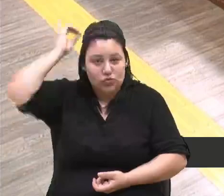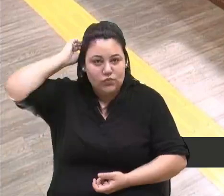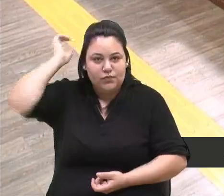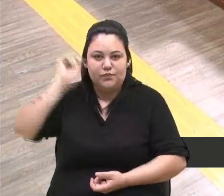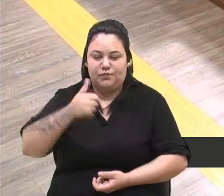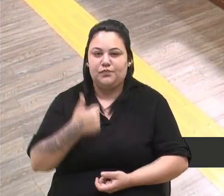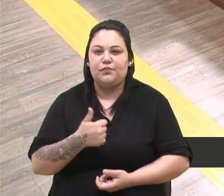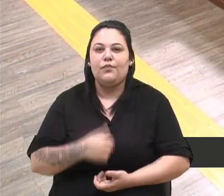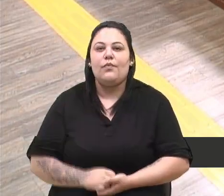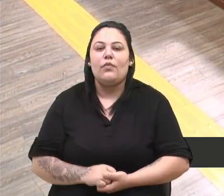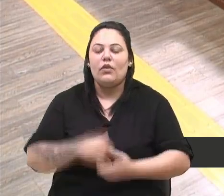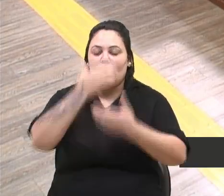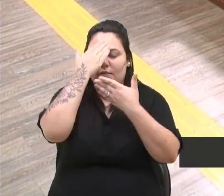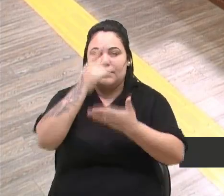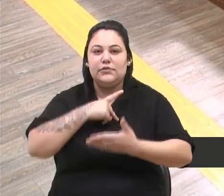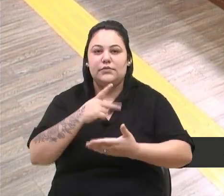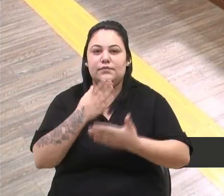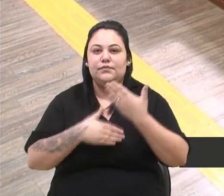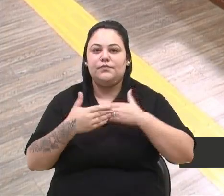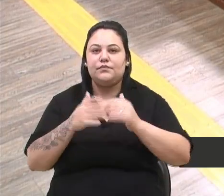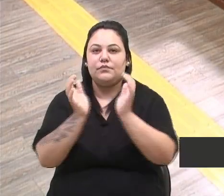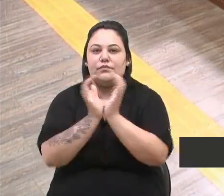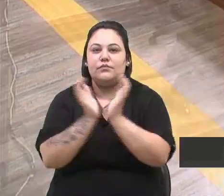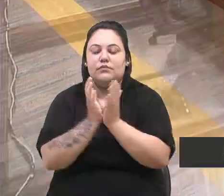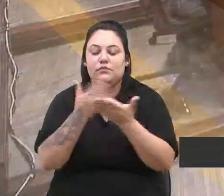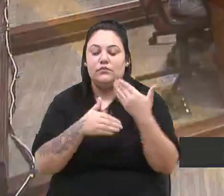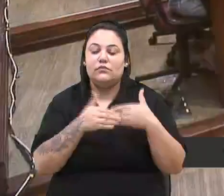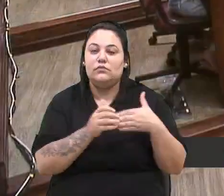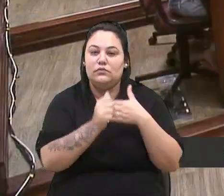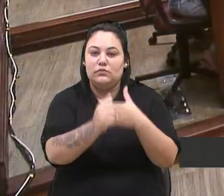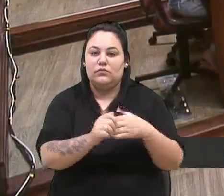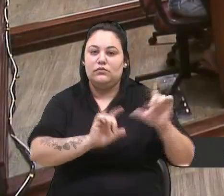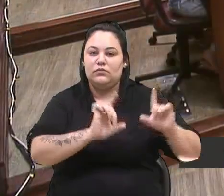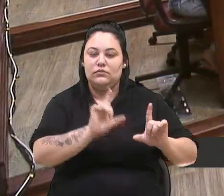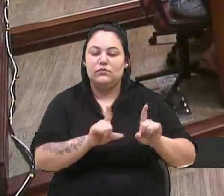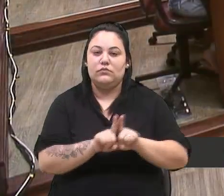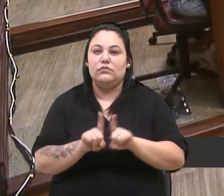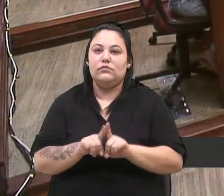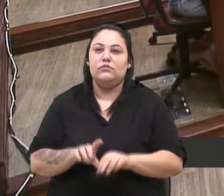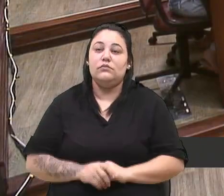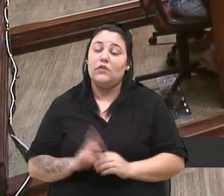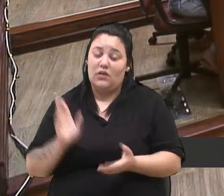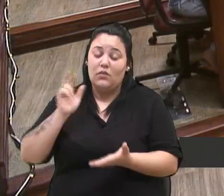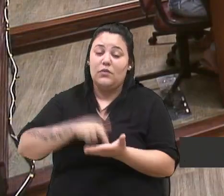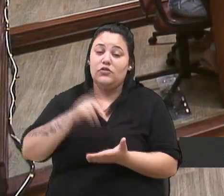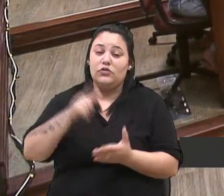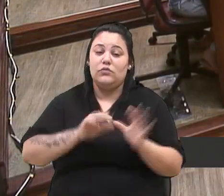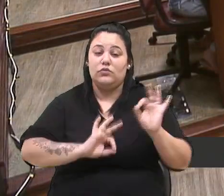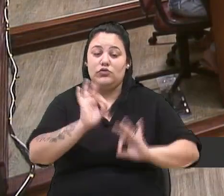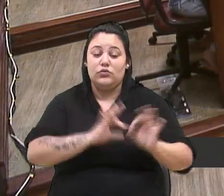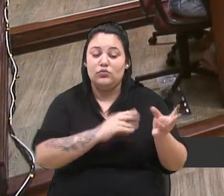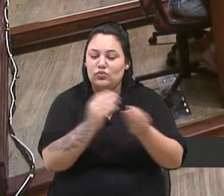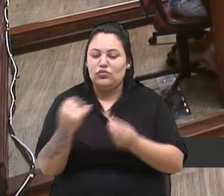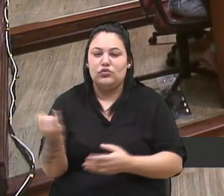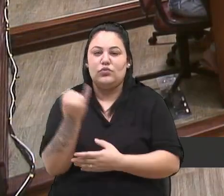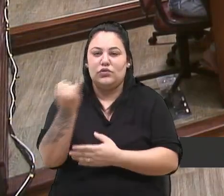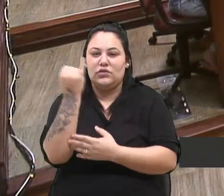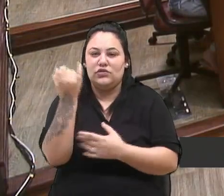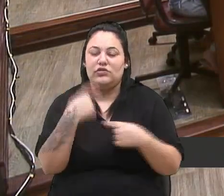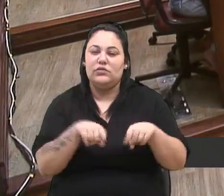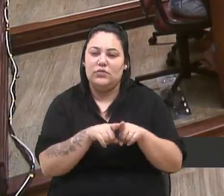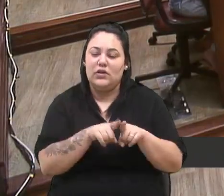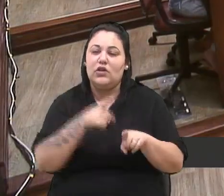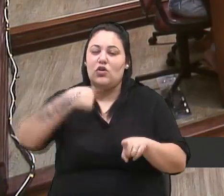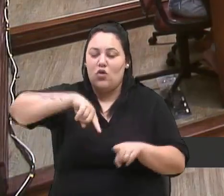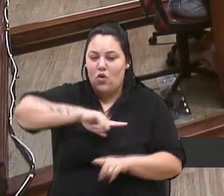Obrigado, presidente, nobres colegas, todos que nos assistem. Realmente este é um projeto importante. Todos nós